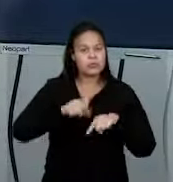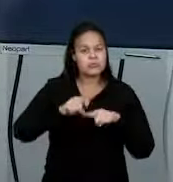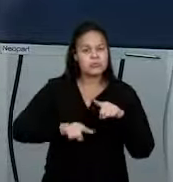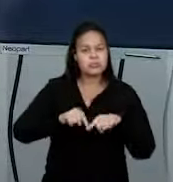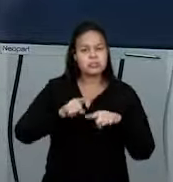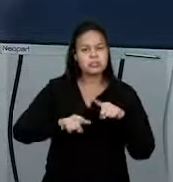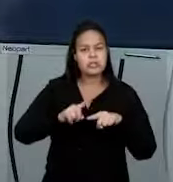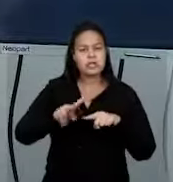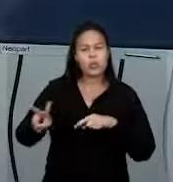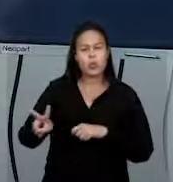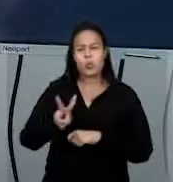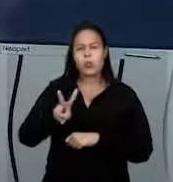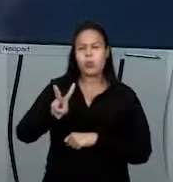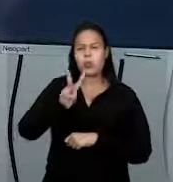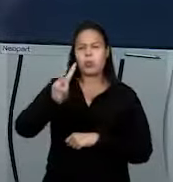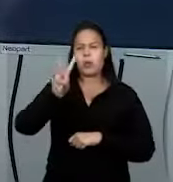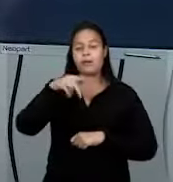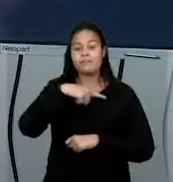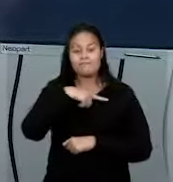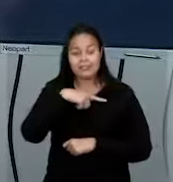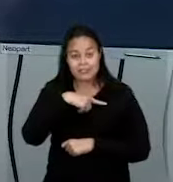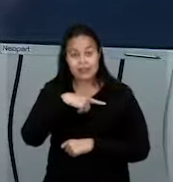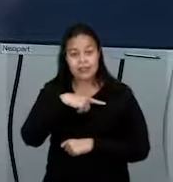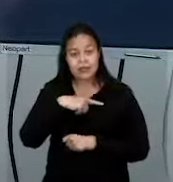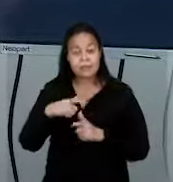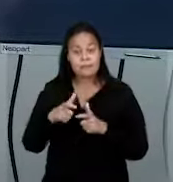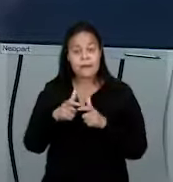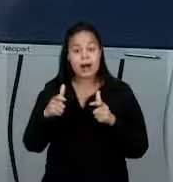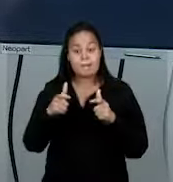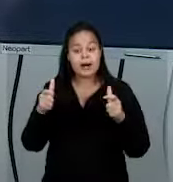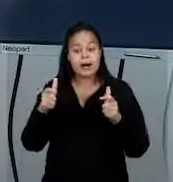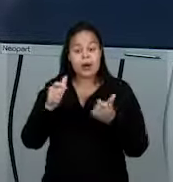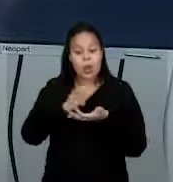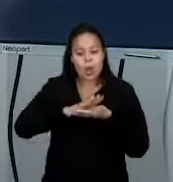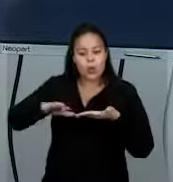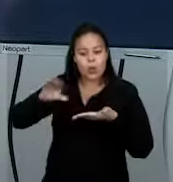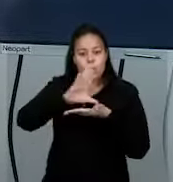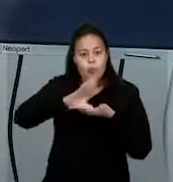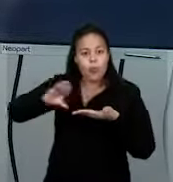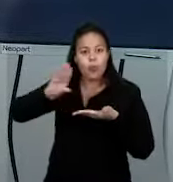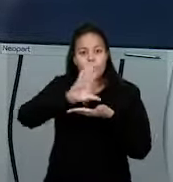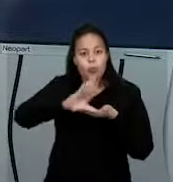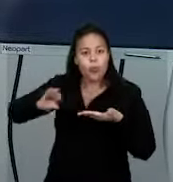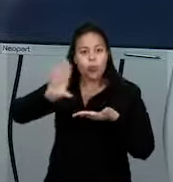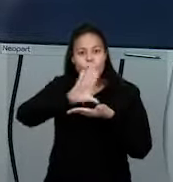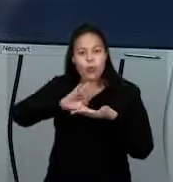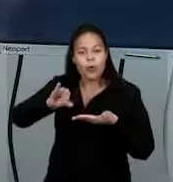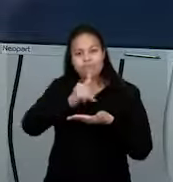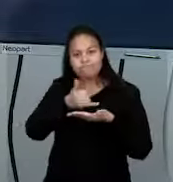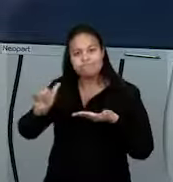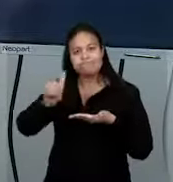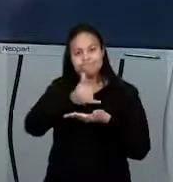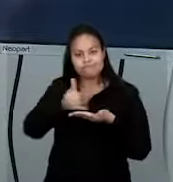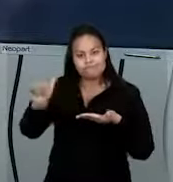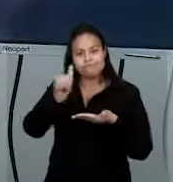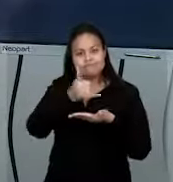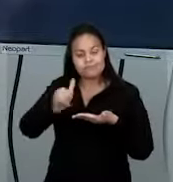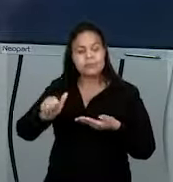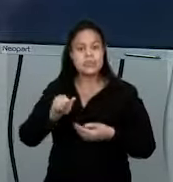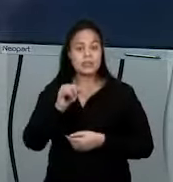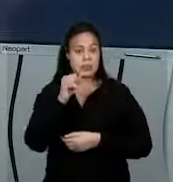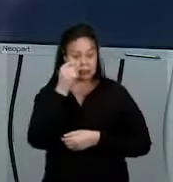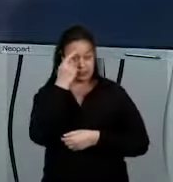mais potente ele for, maior vai ser o seu consumo de energia. Se a gente pensar em